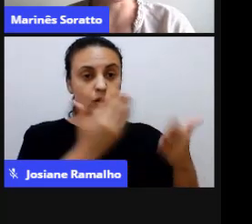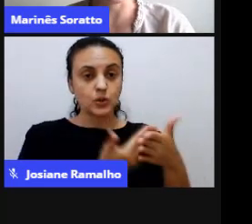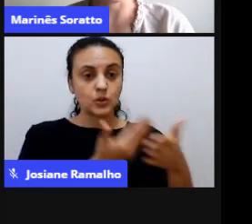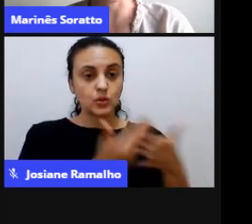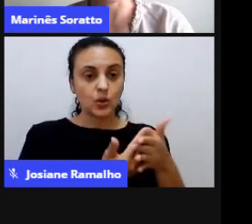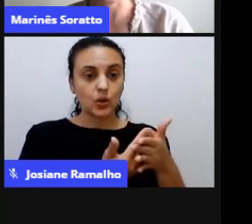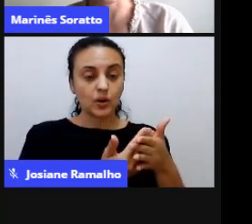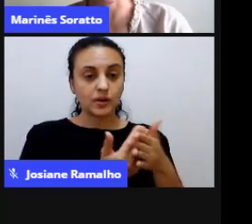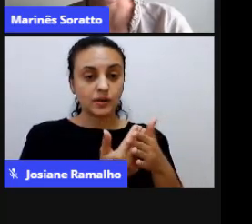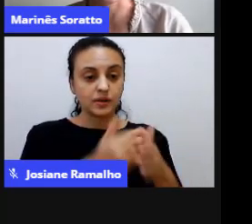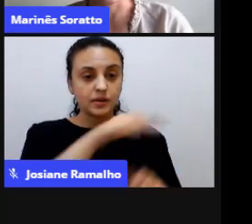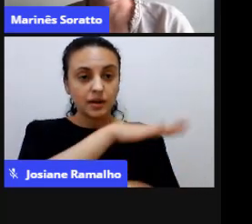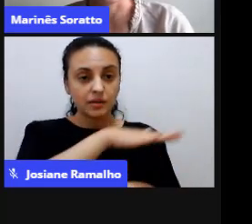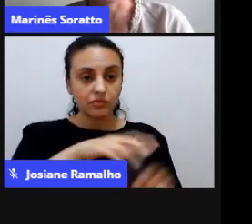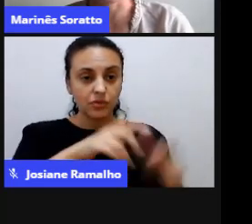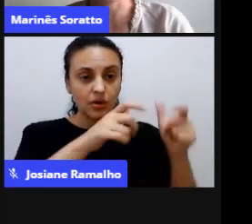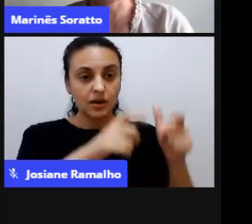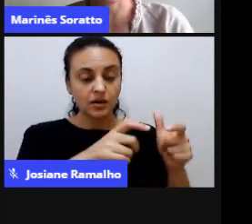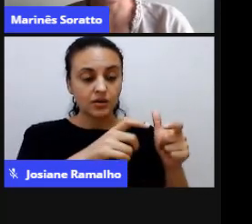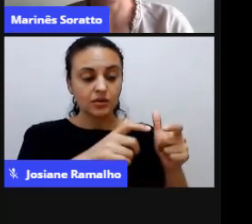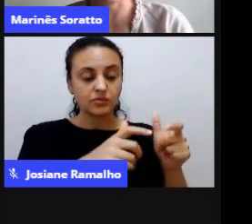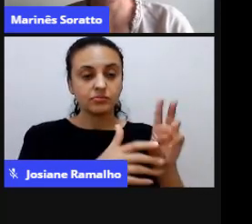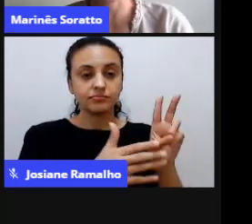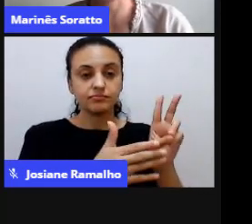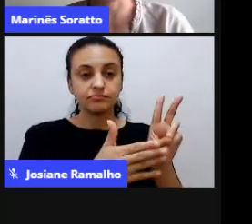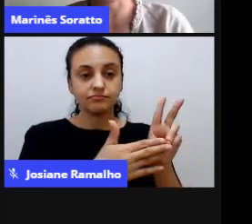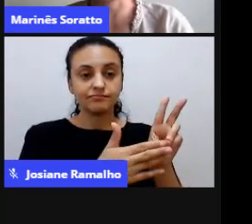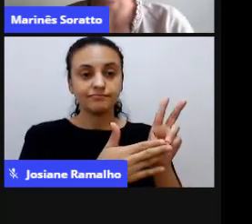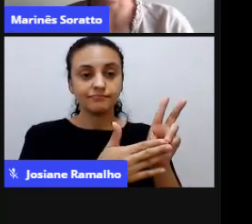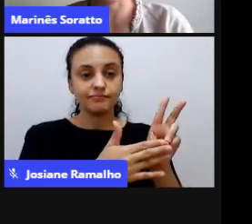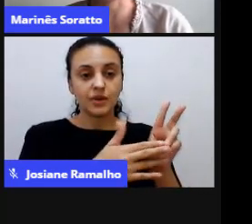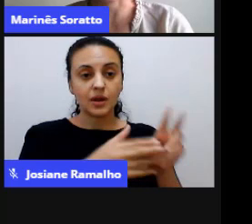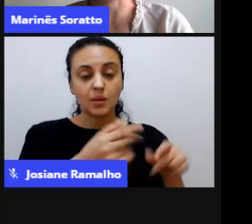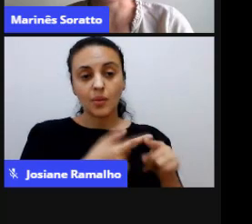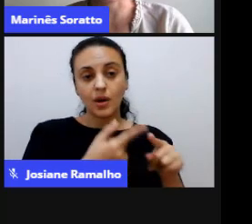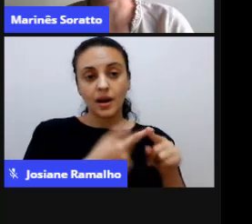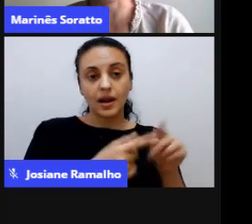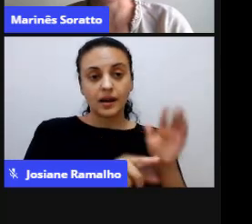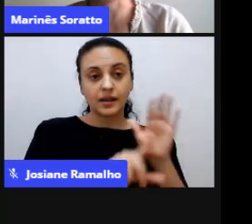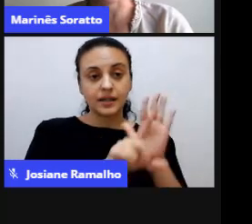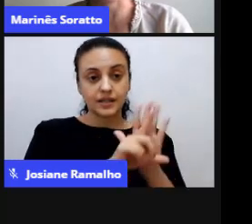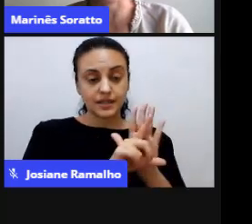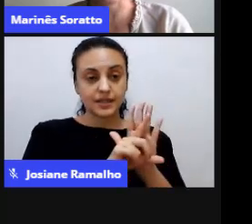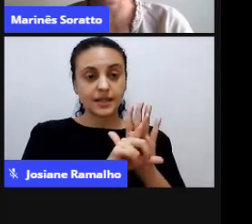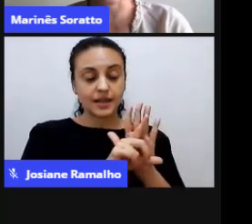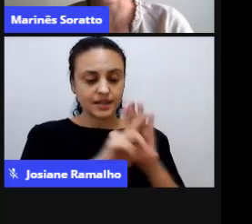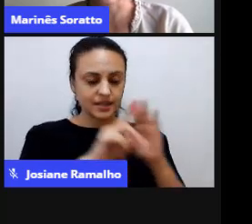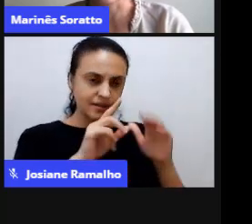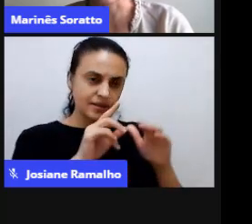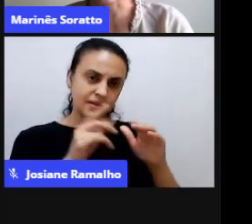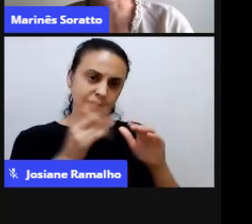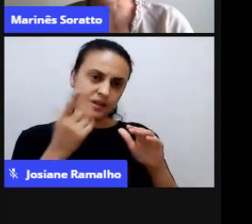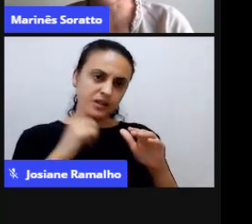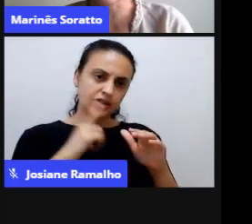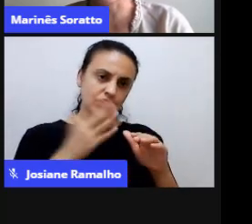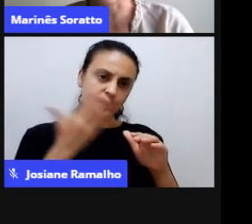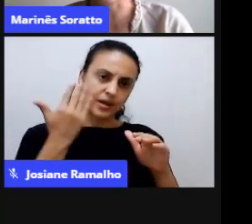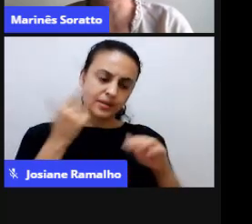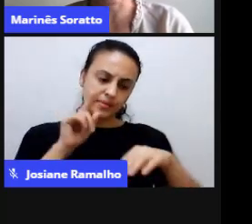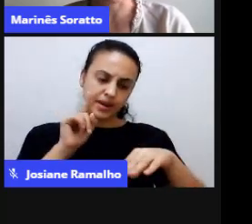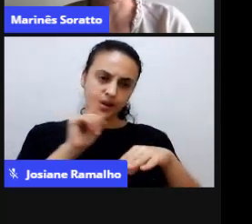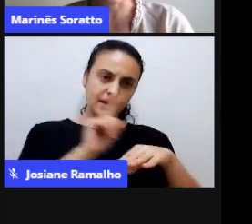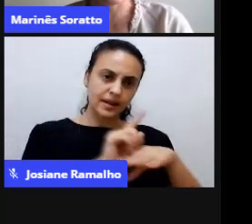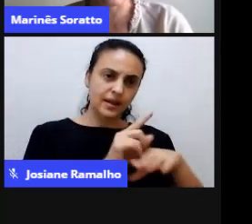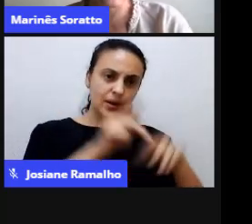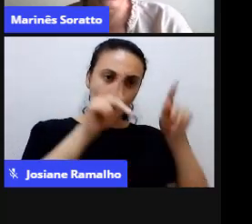com as comunidades indígenas, pois até então a legislação educacional voltada para atender os povos indígenas estavam